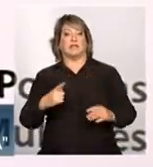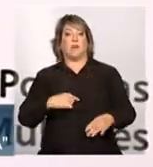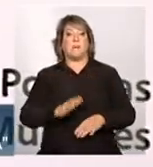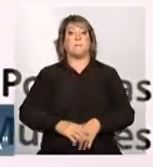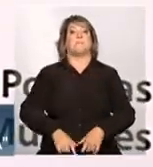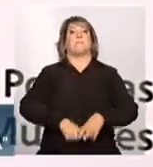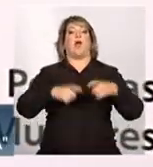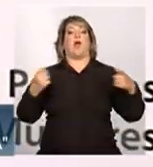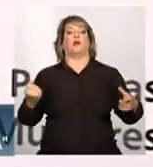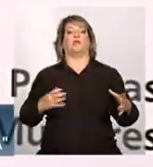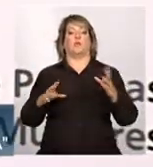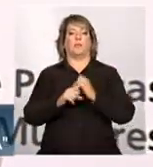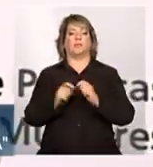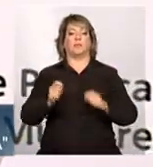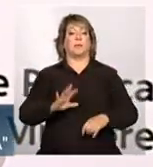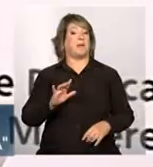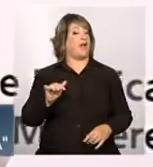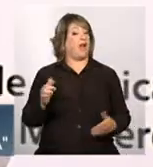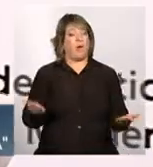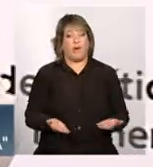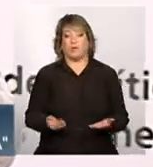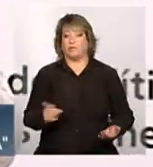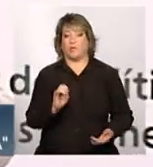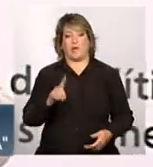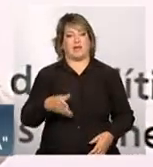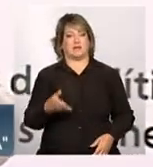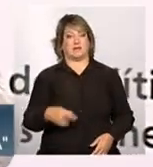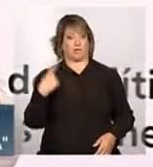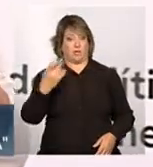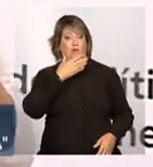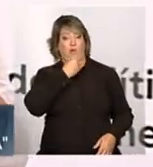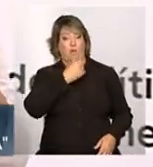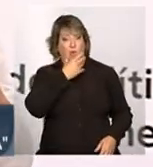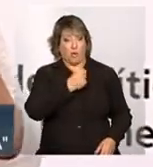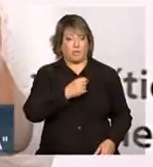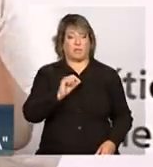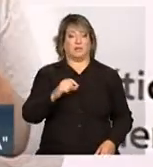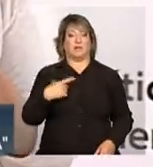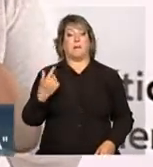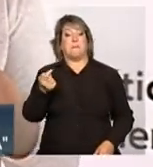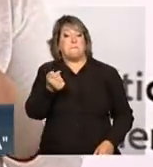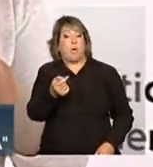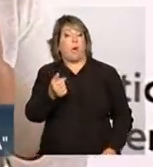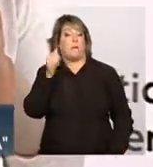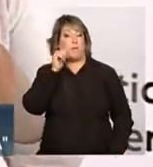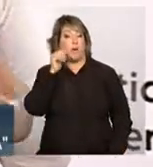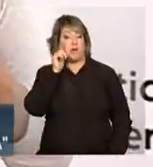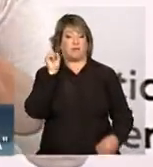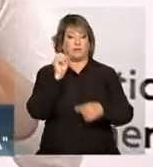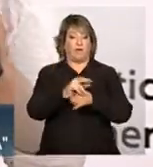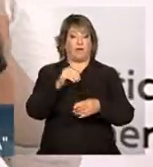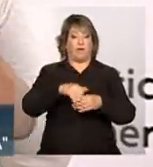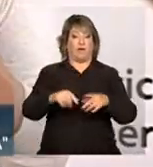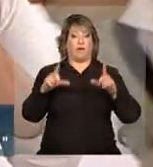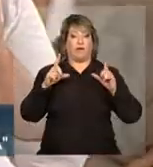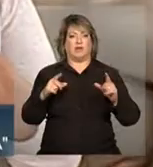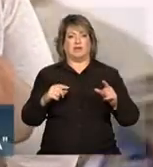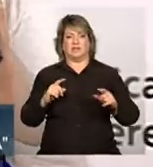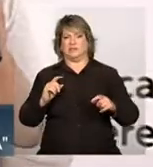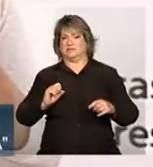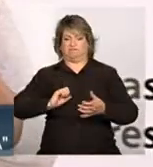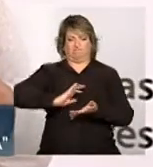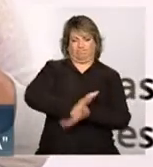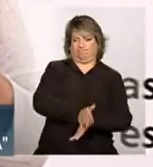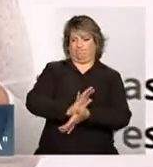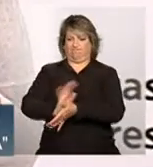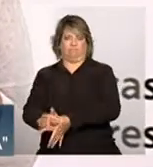número possível. Hoje, não é assim. Então, os homens e as mulheres, as poucas mulheres que se candidatam, é se acotovelando para um passar na